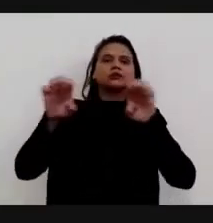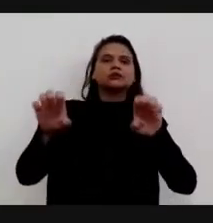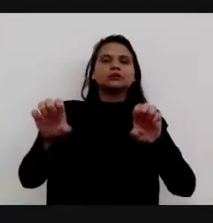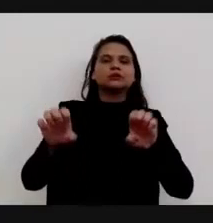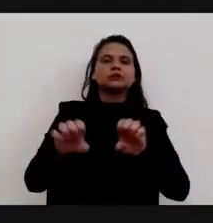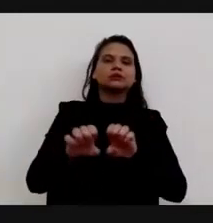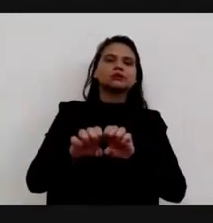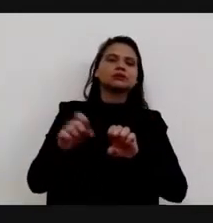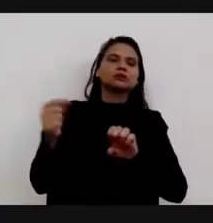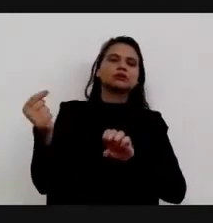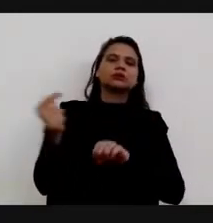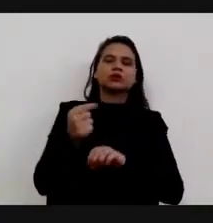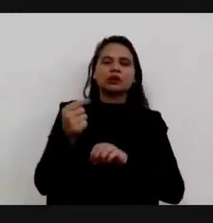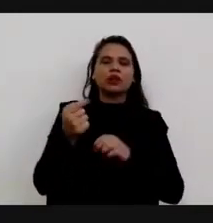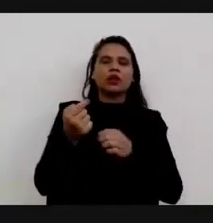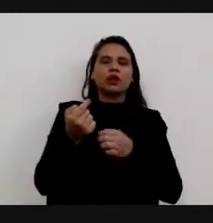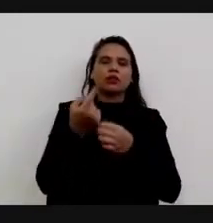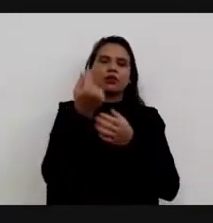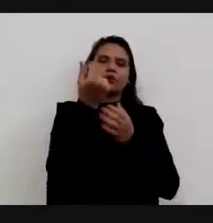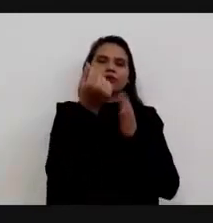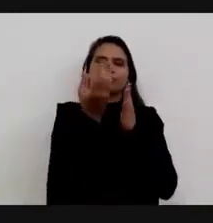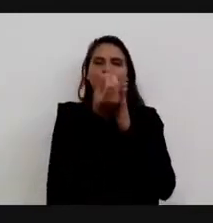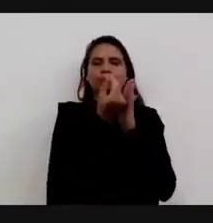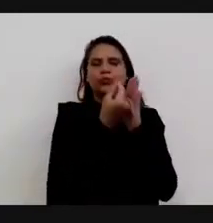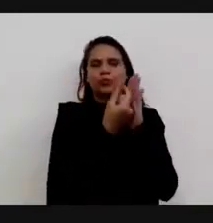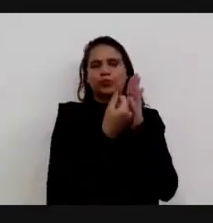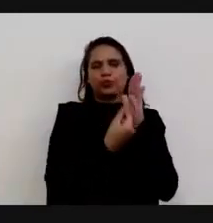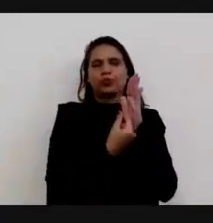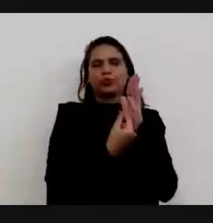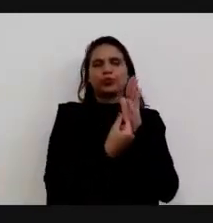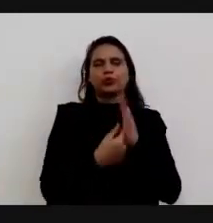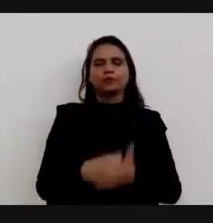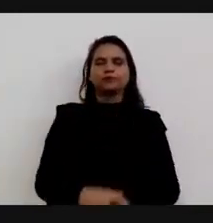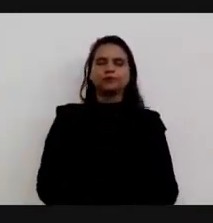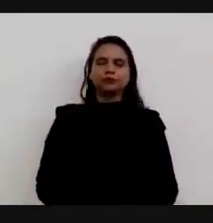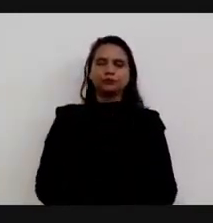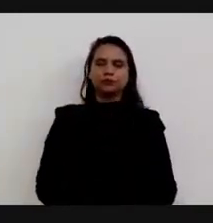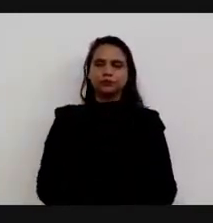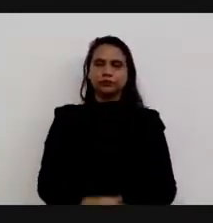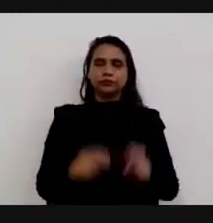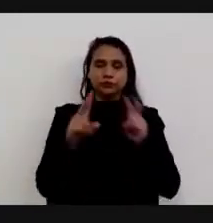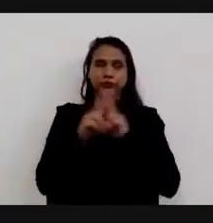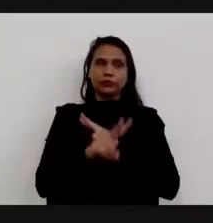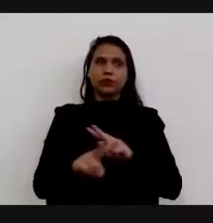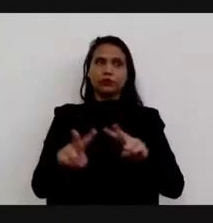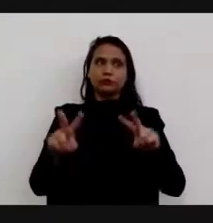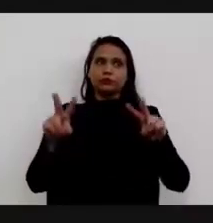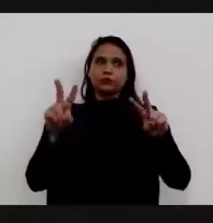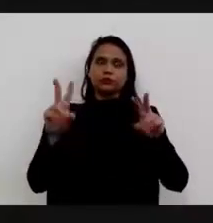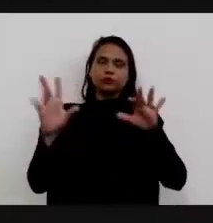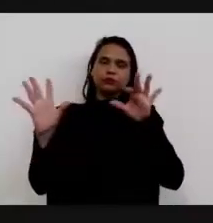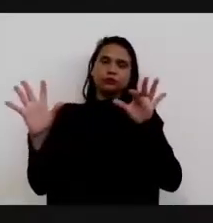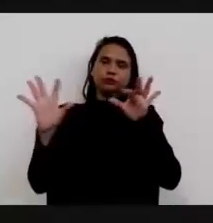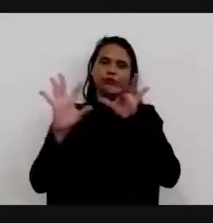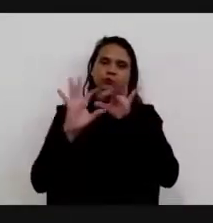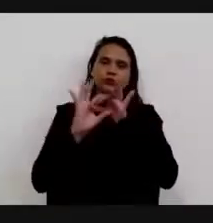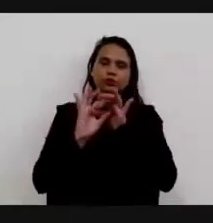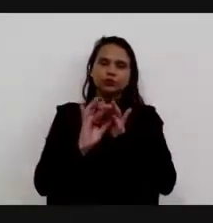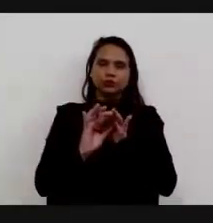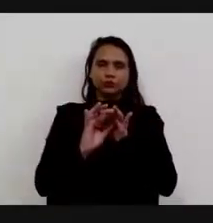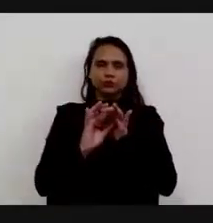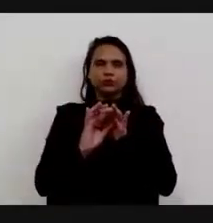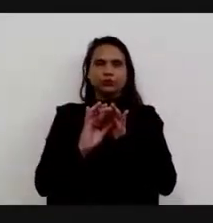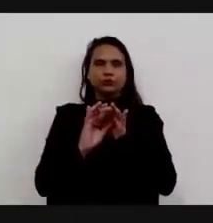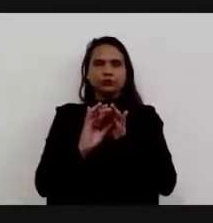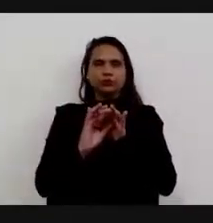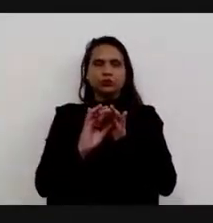dos recursos. Então, a gente tem uma aceleração muito forte, que constitui, na minha visão, conexões relevantes com